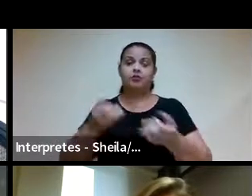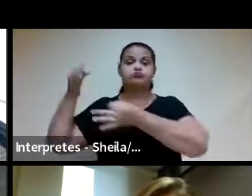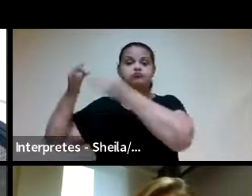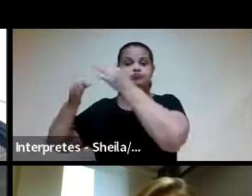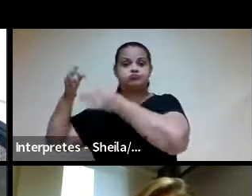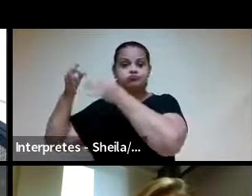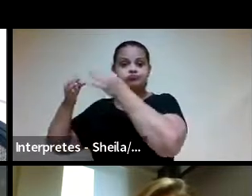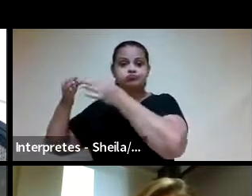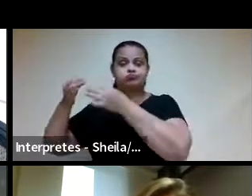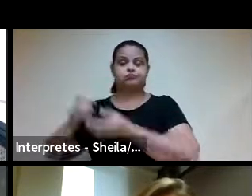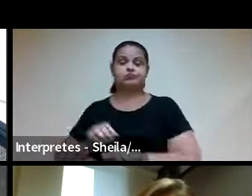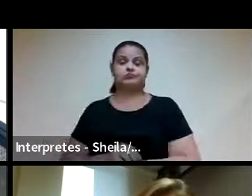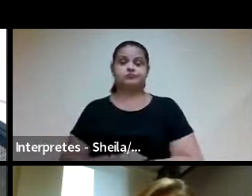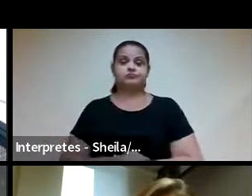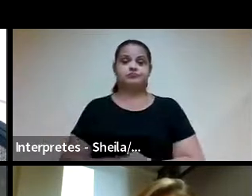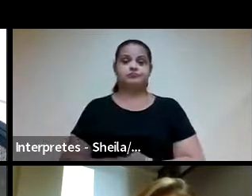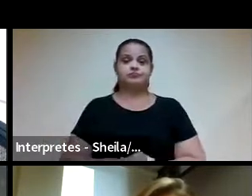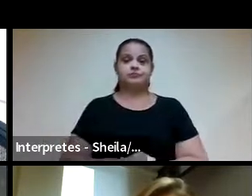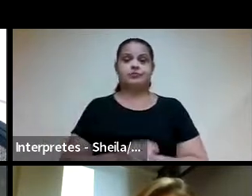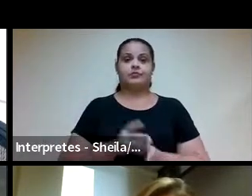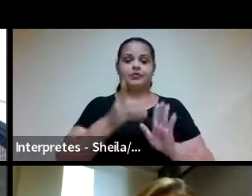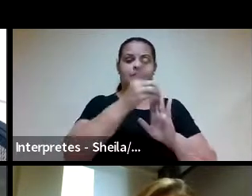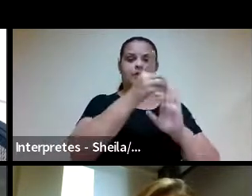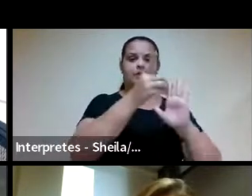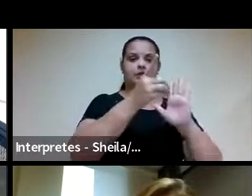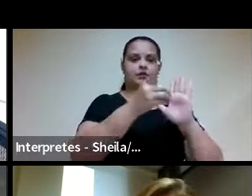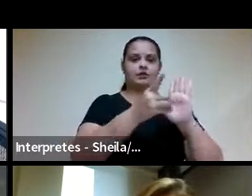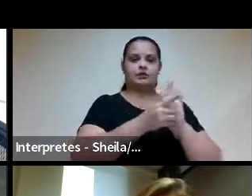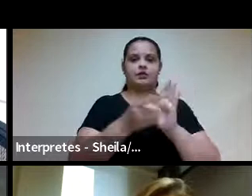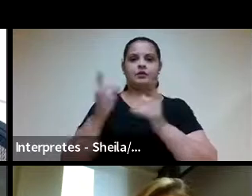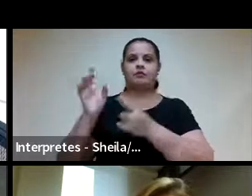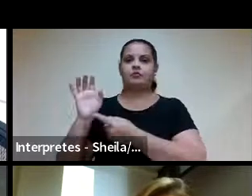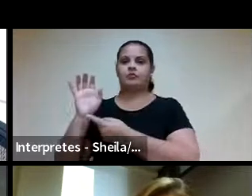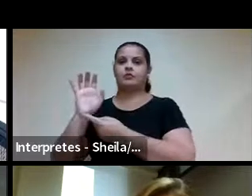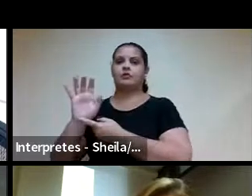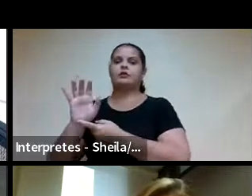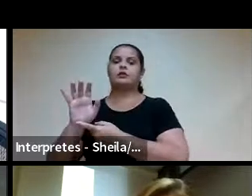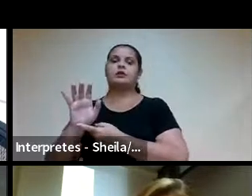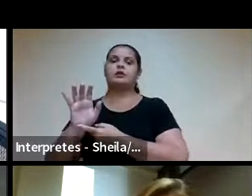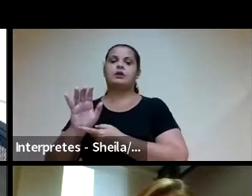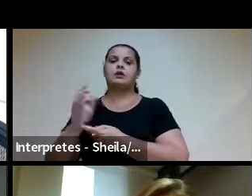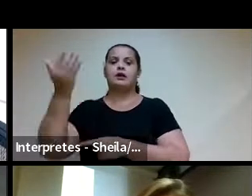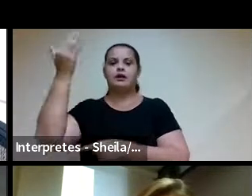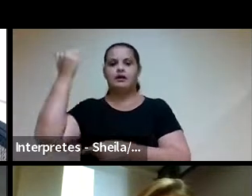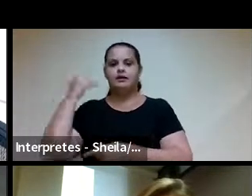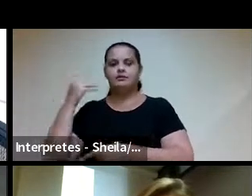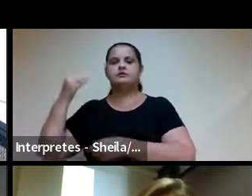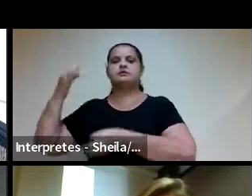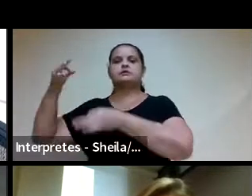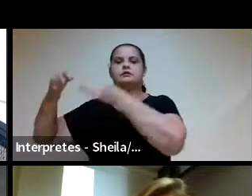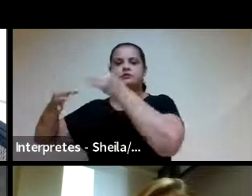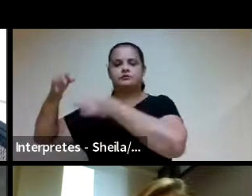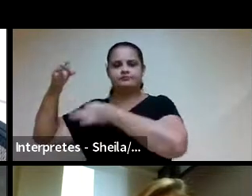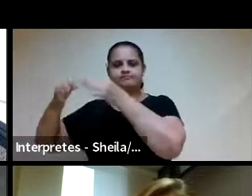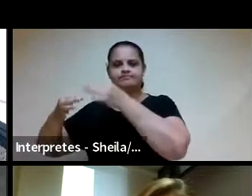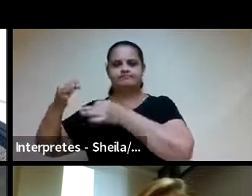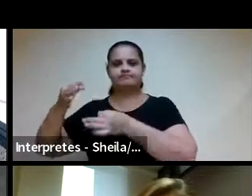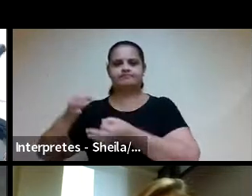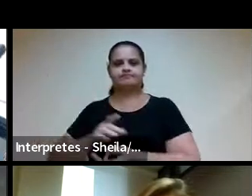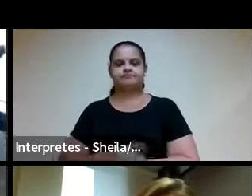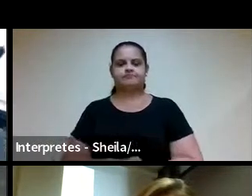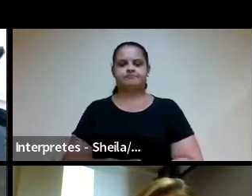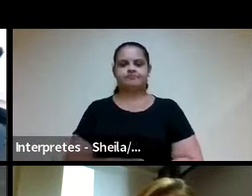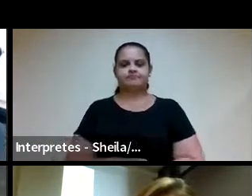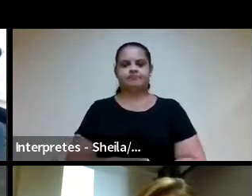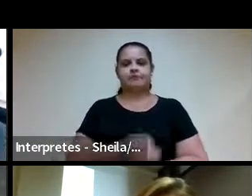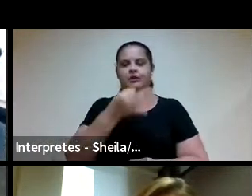demais depoimentos e declarações já prestados em outras audiências, devendo ser oportunizada a complementação das